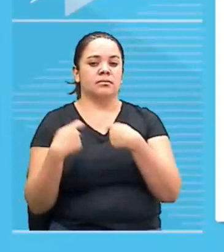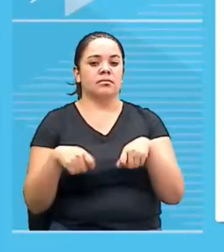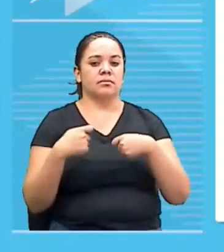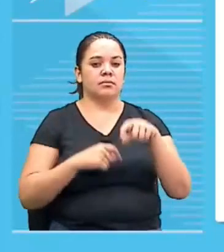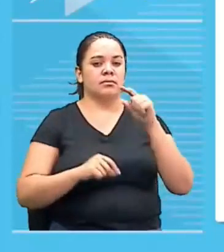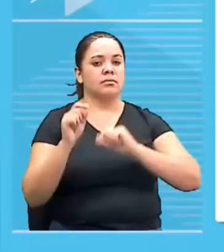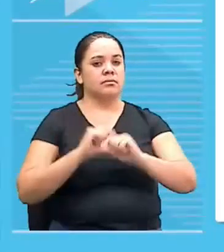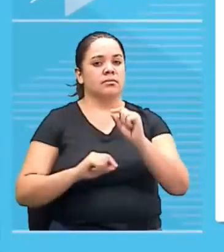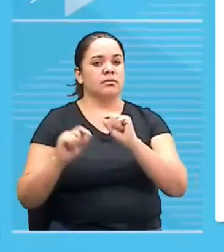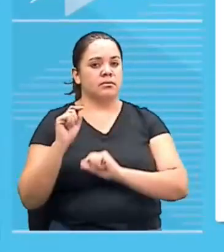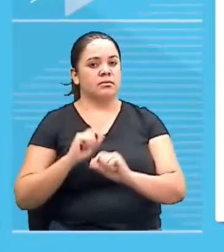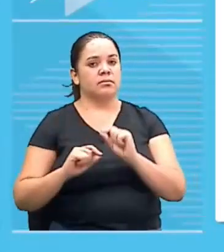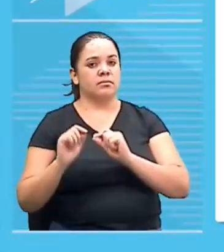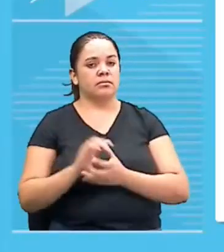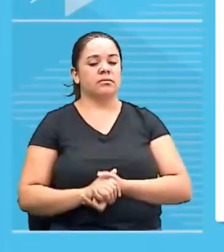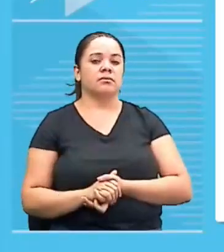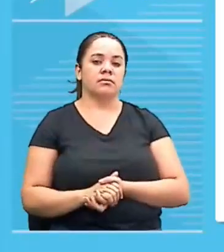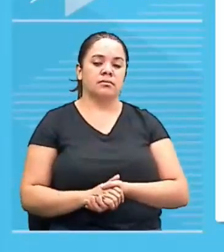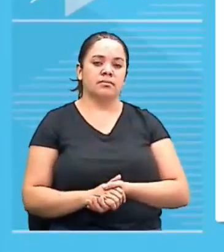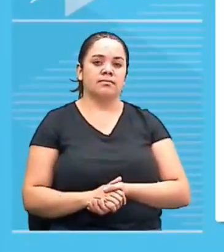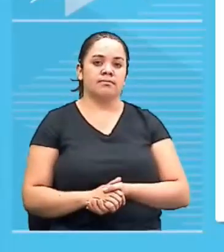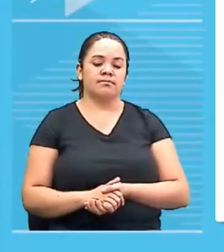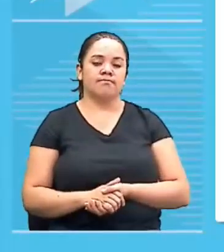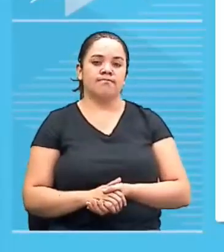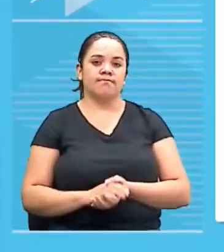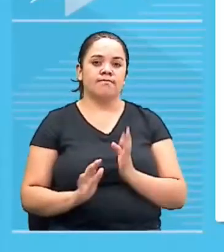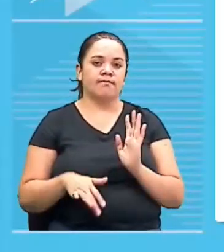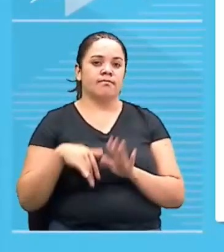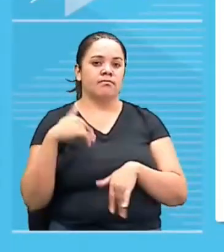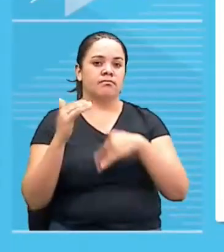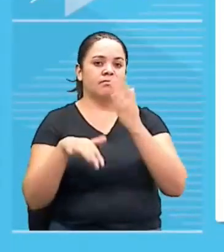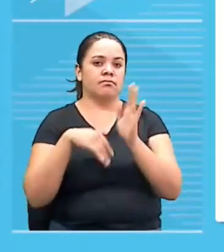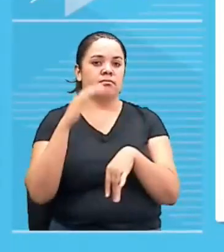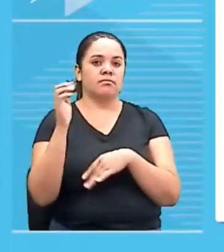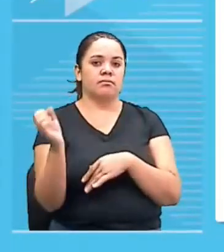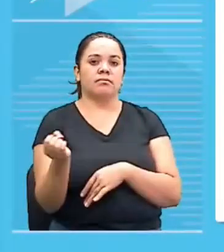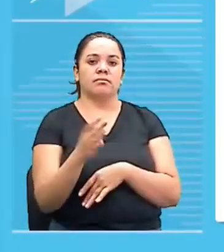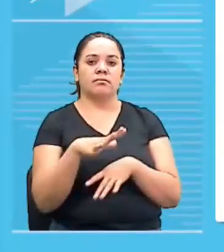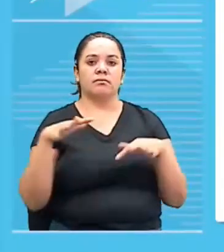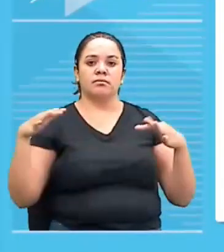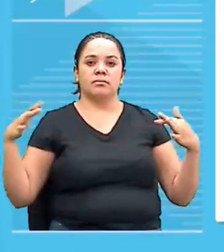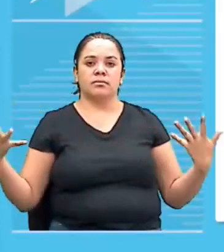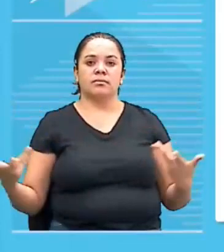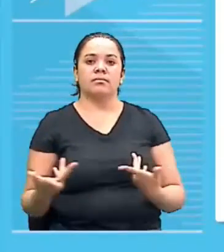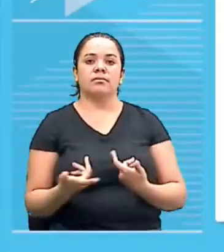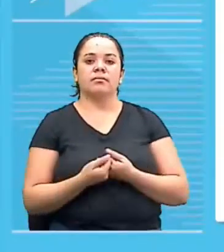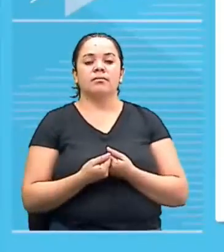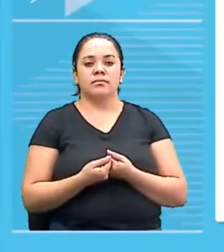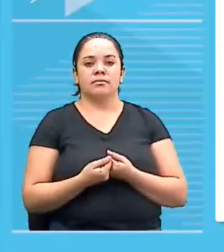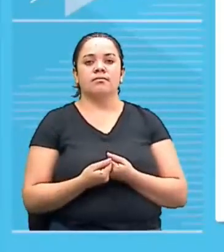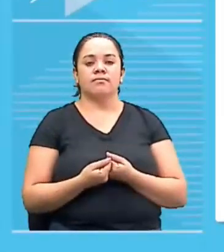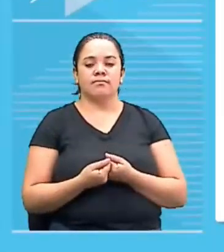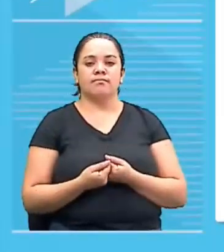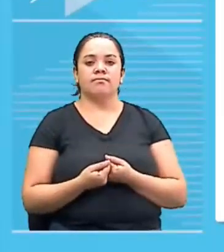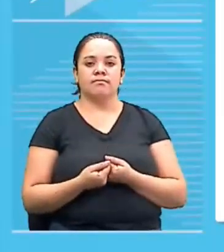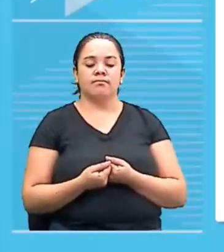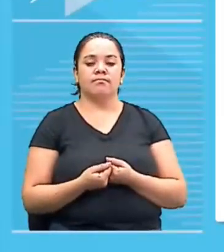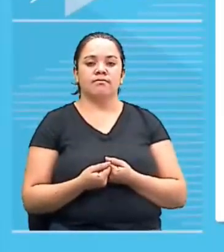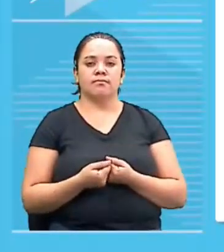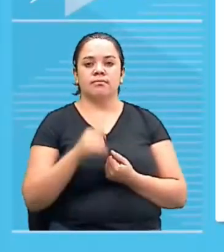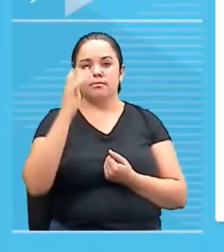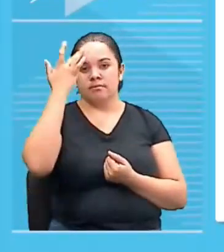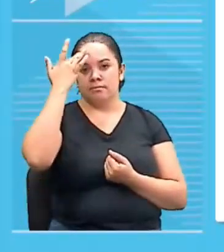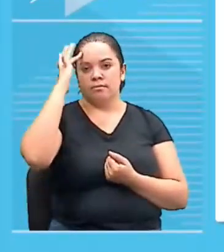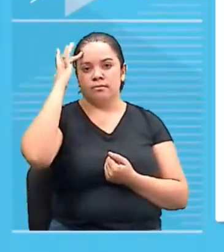precisa, né, nesse novo cenário, terá que desenvolver novas habilidades. Eu acho que vocês